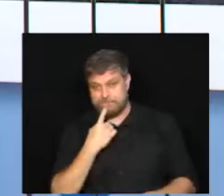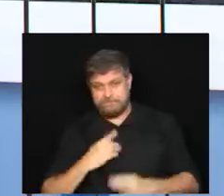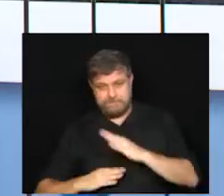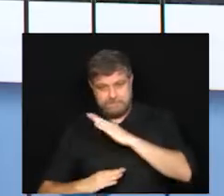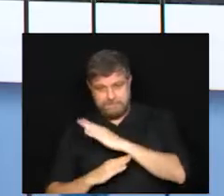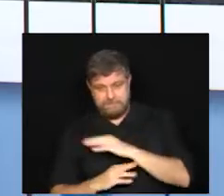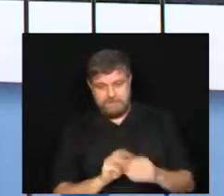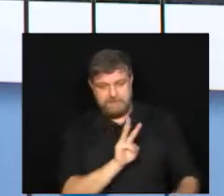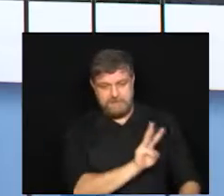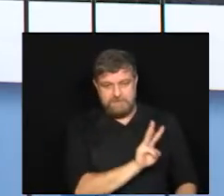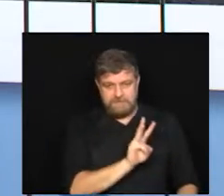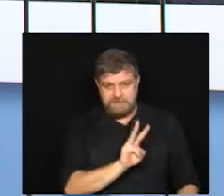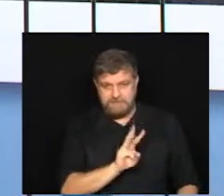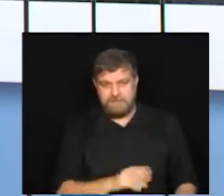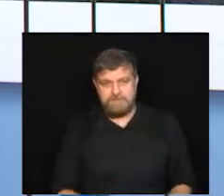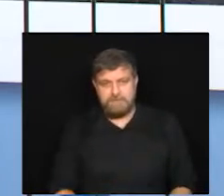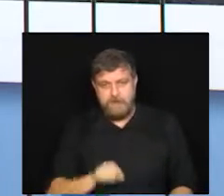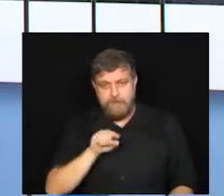é o